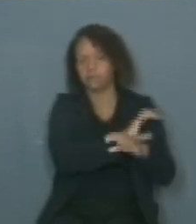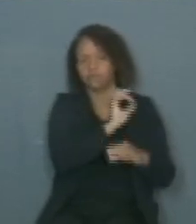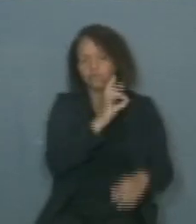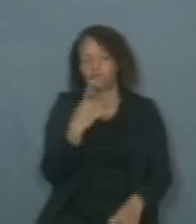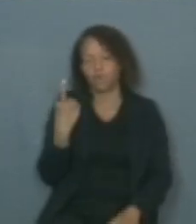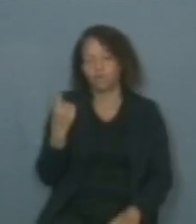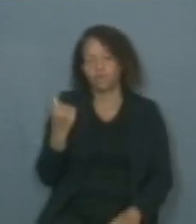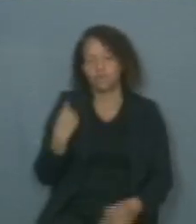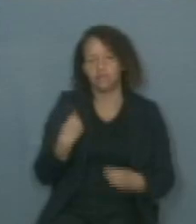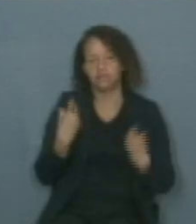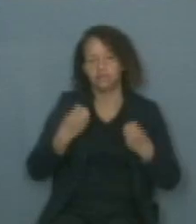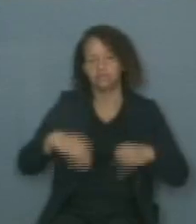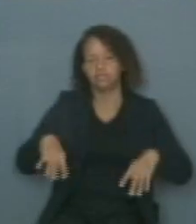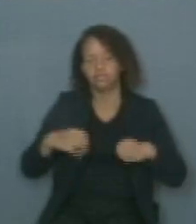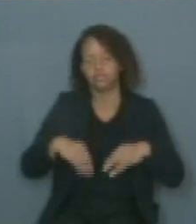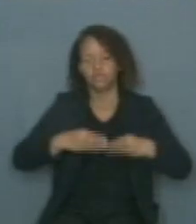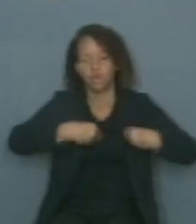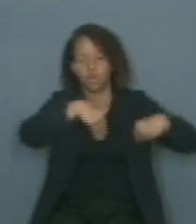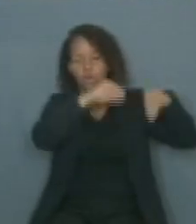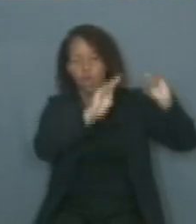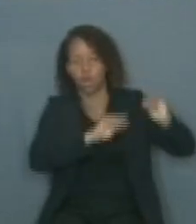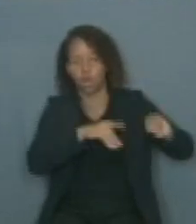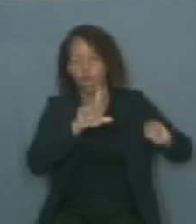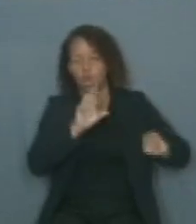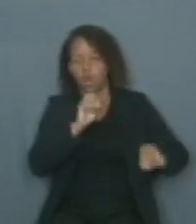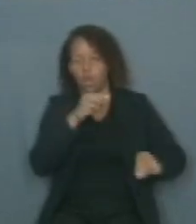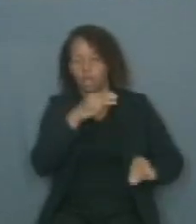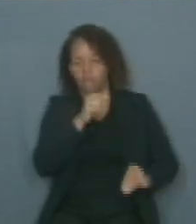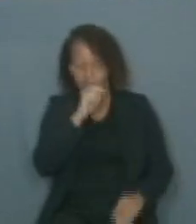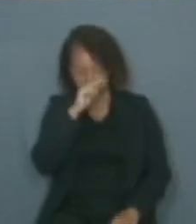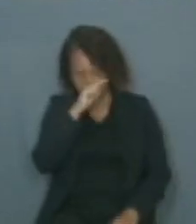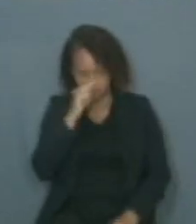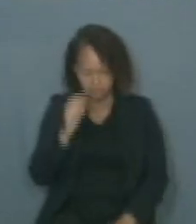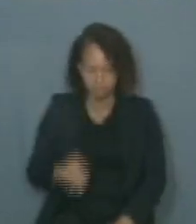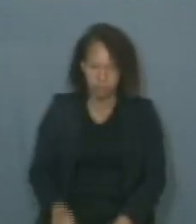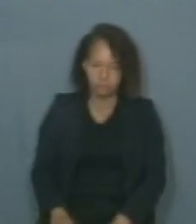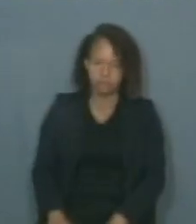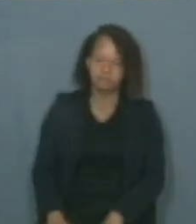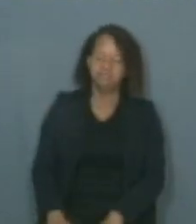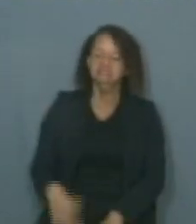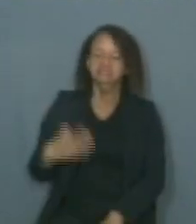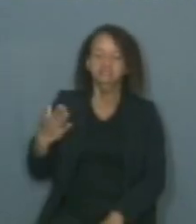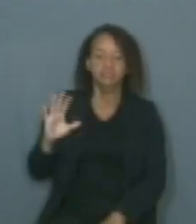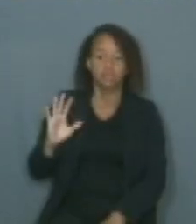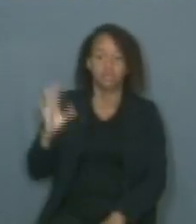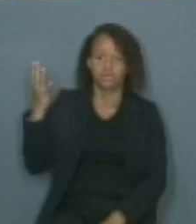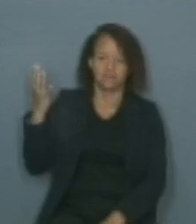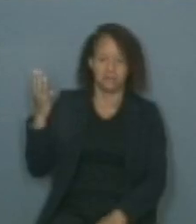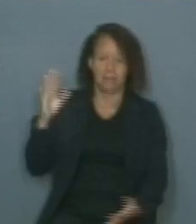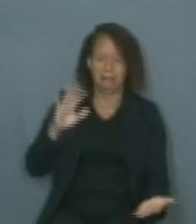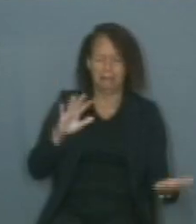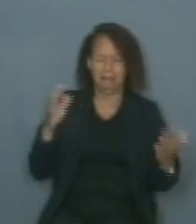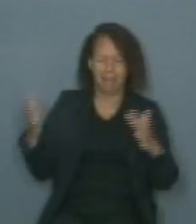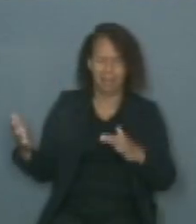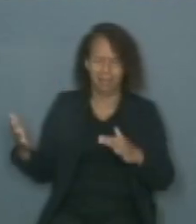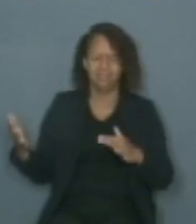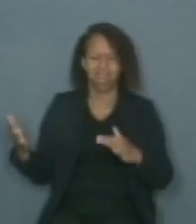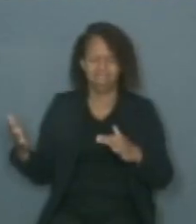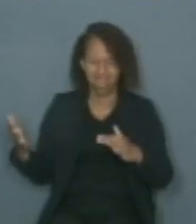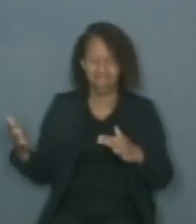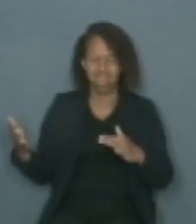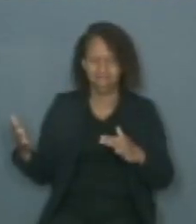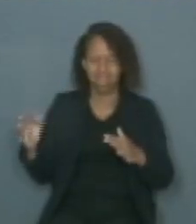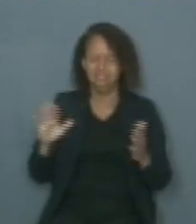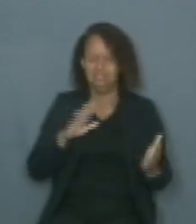com dinheiro que foi gasto de lona. E ninguém sabe o porquê. E aí, são tragédias que aconteceram agora há pouco, né,